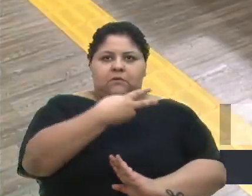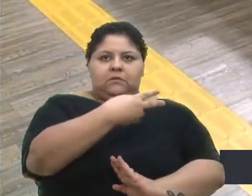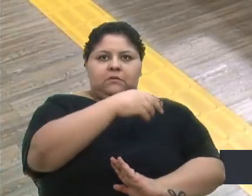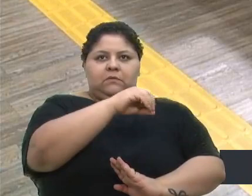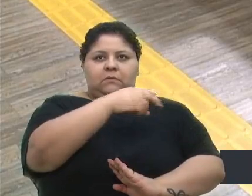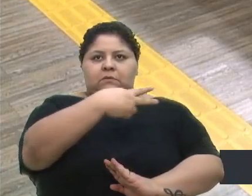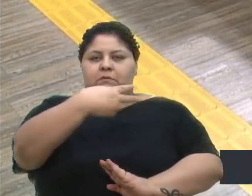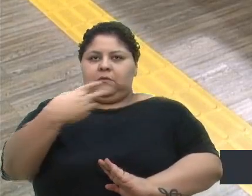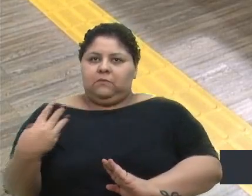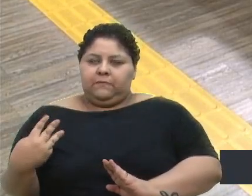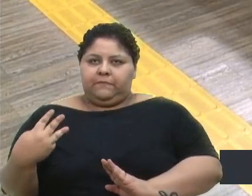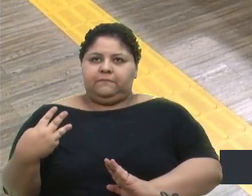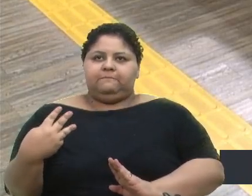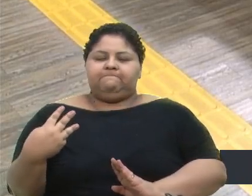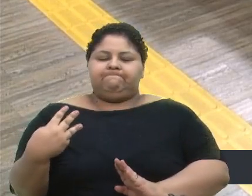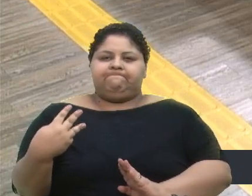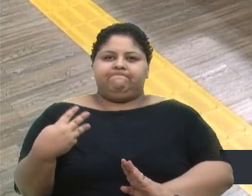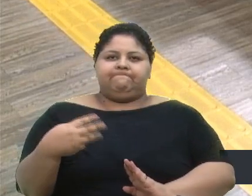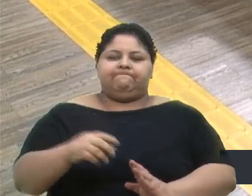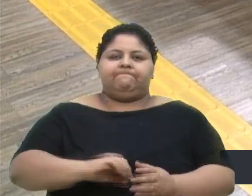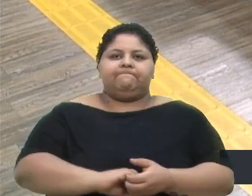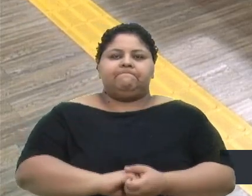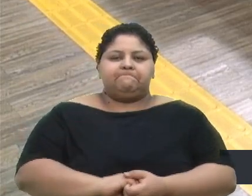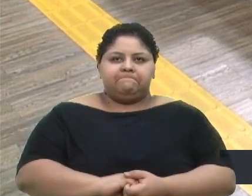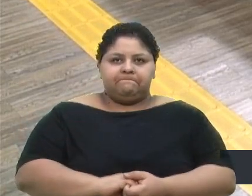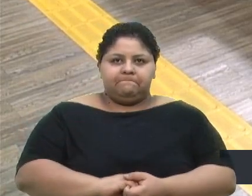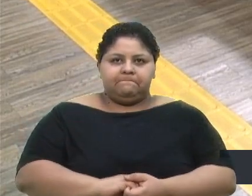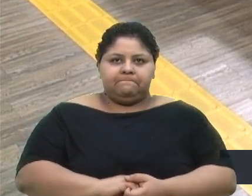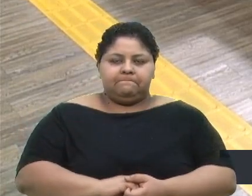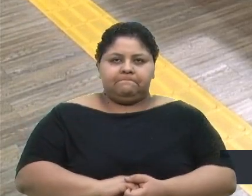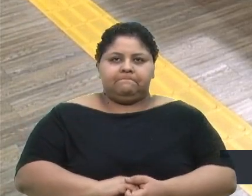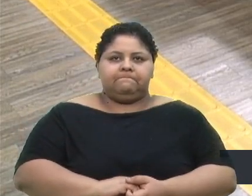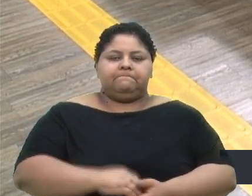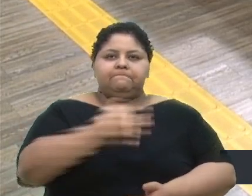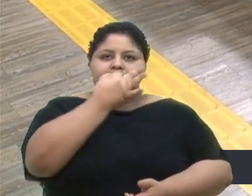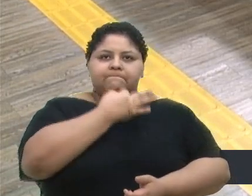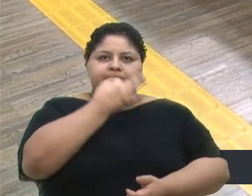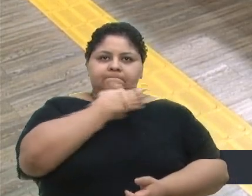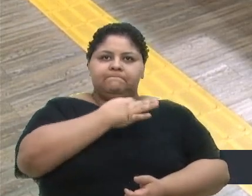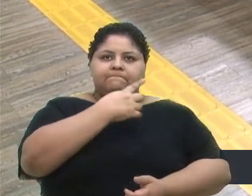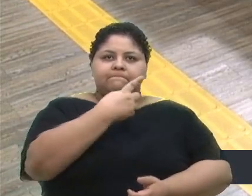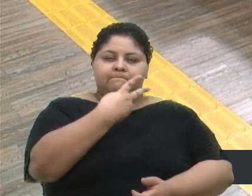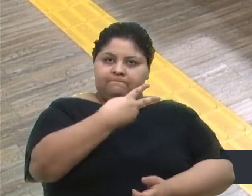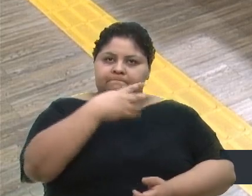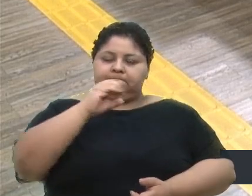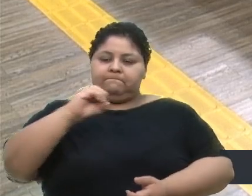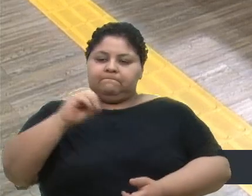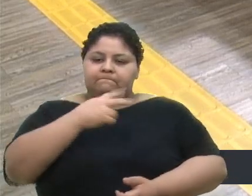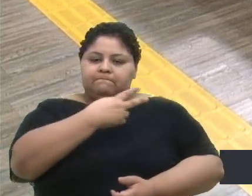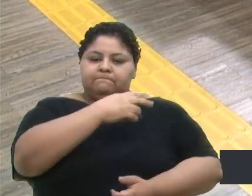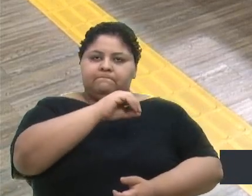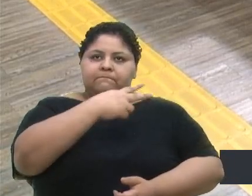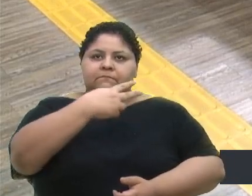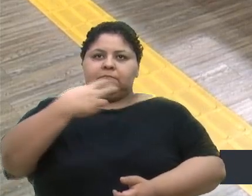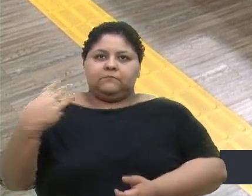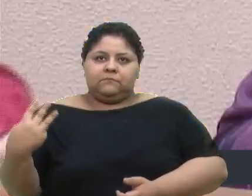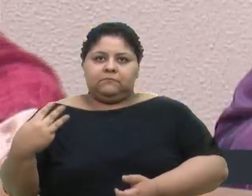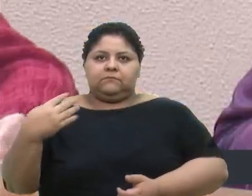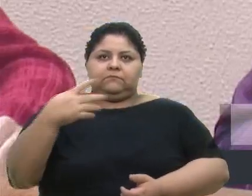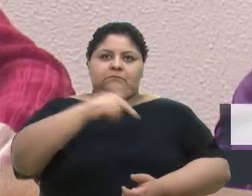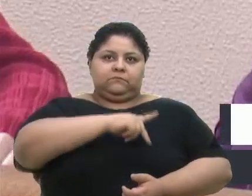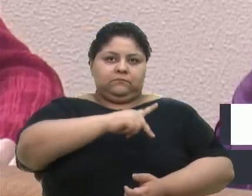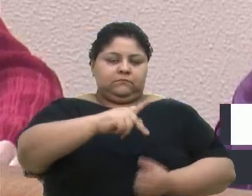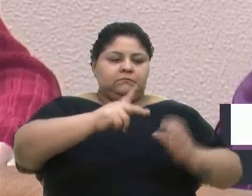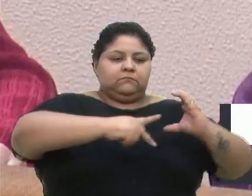752/2023. Ofício 752/2023, Caxias do Sul, 2 de outubro de 2023. O senhor presidente da